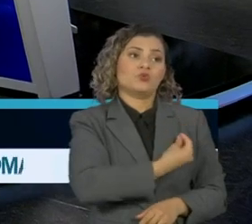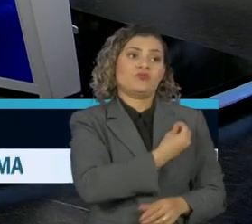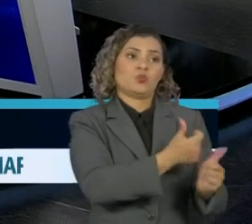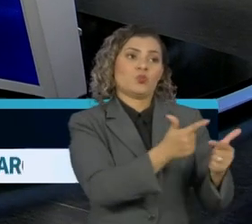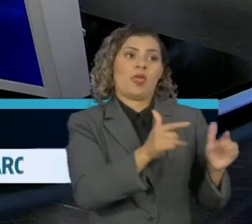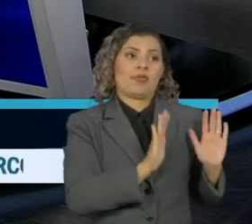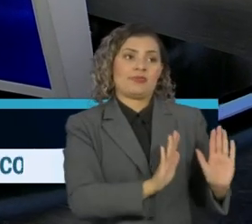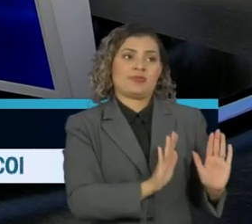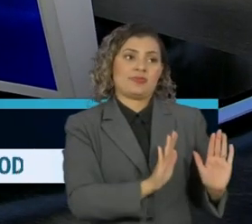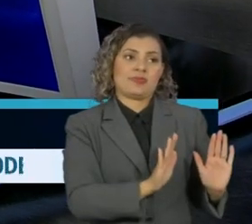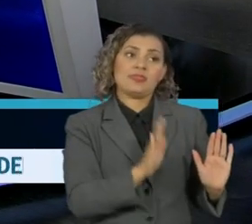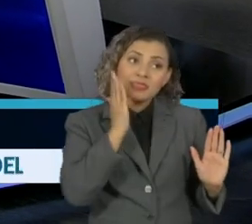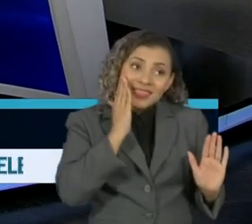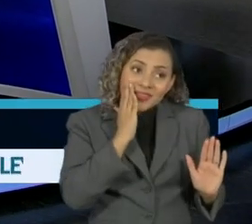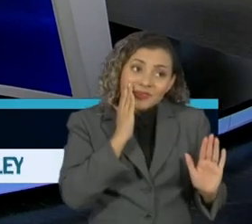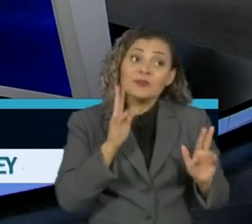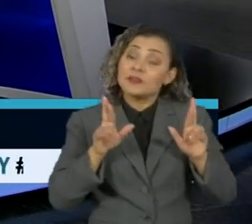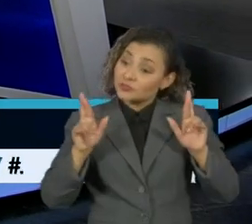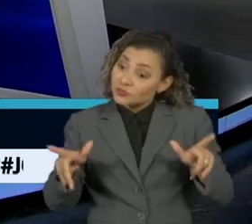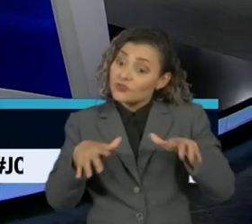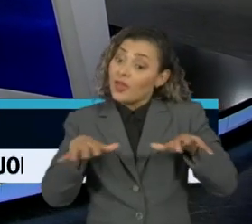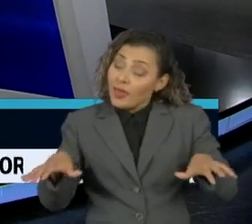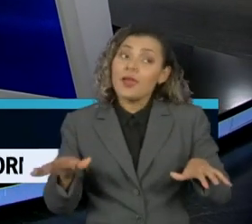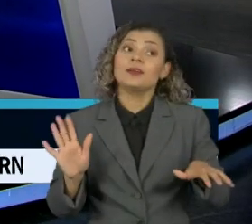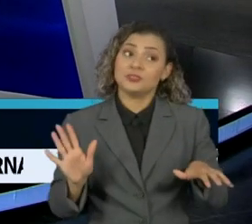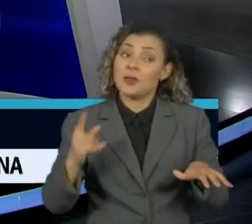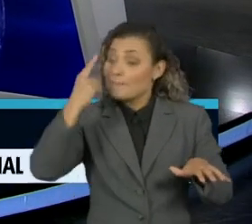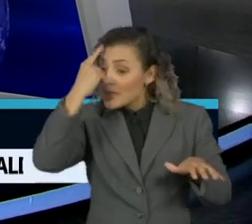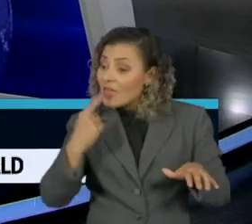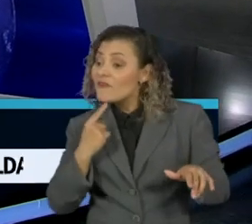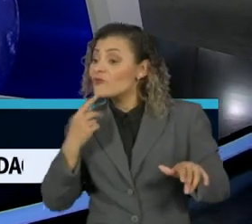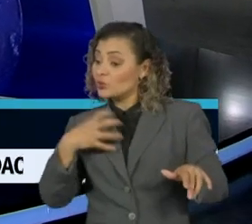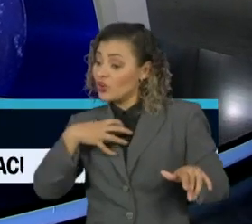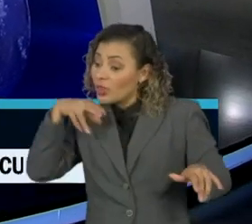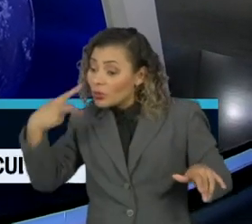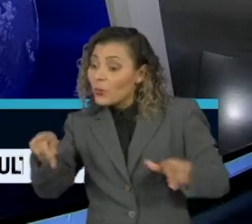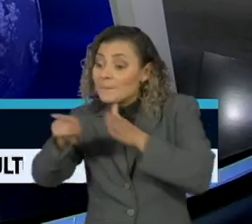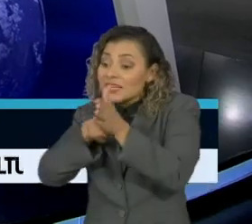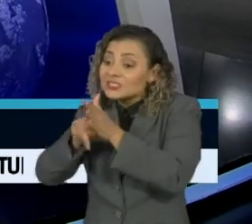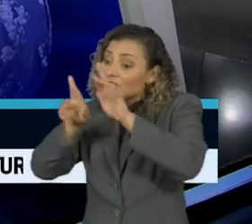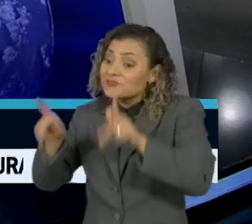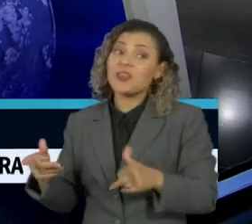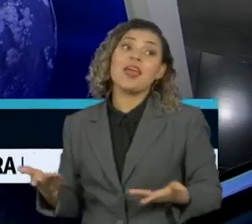tá então tem perfis e segurança diferença a isso é importante a gente recomeça